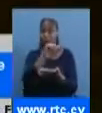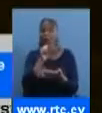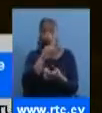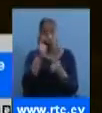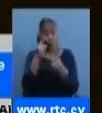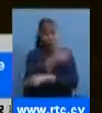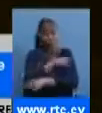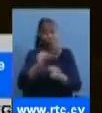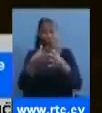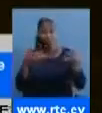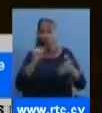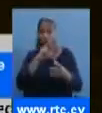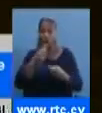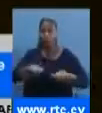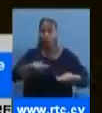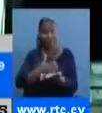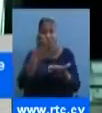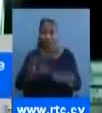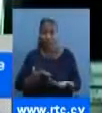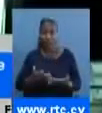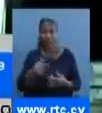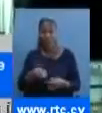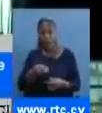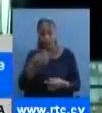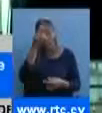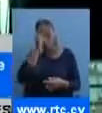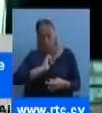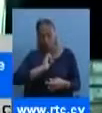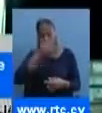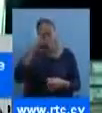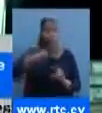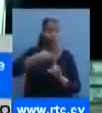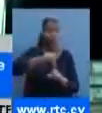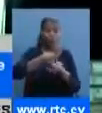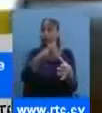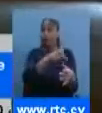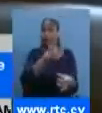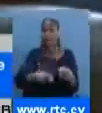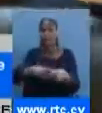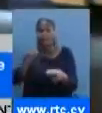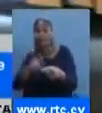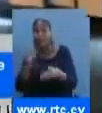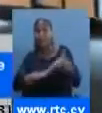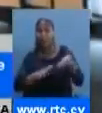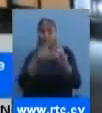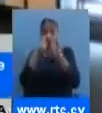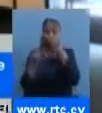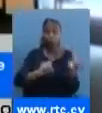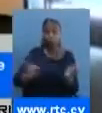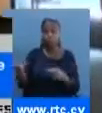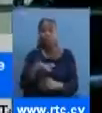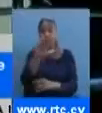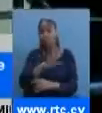seu pai na lista de batedores do tema criação de redes enquadramento para transporte aéreo integrado e planeamento urbano a nível bilateral